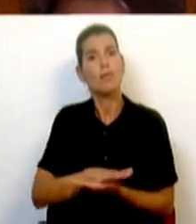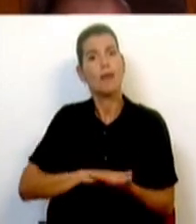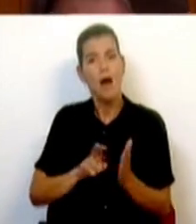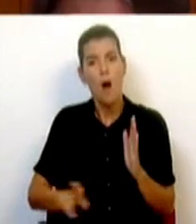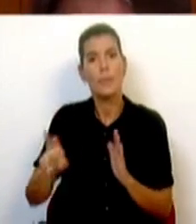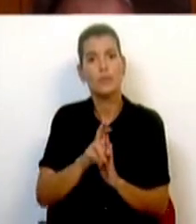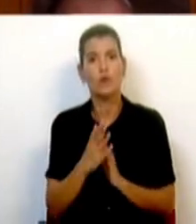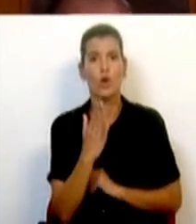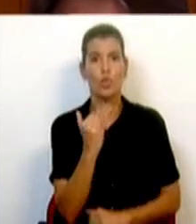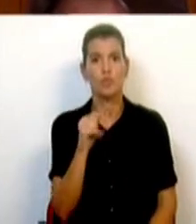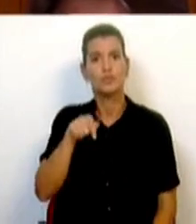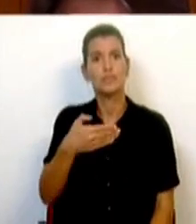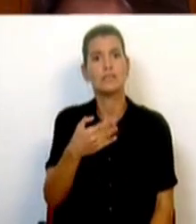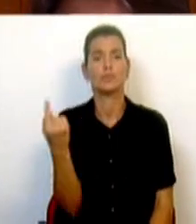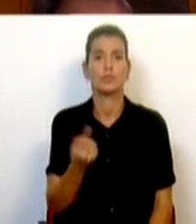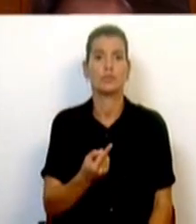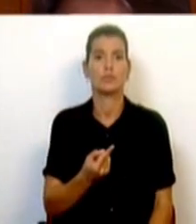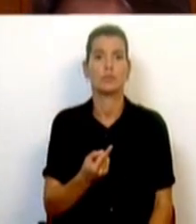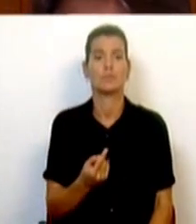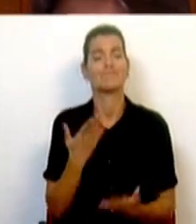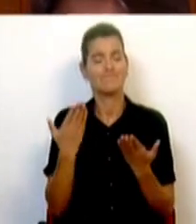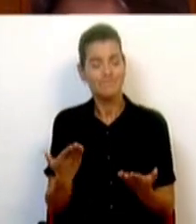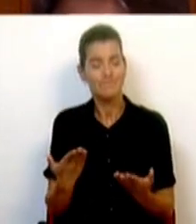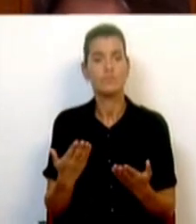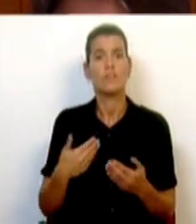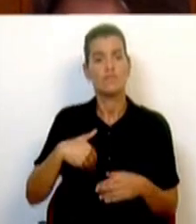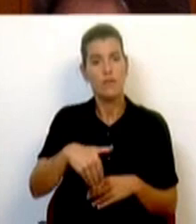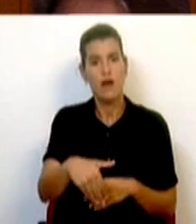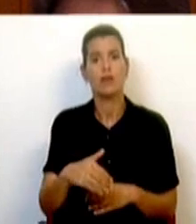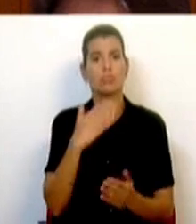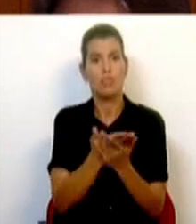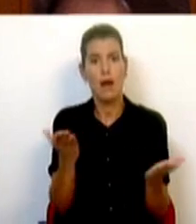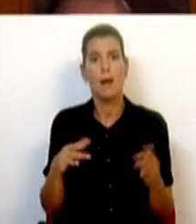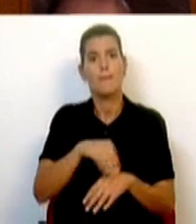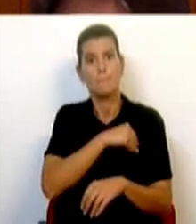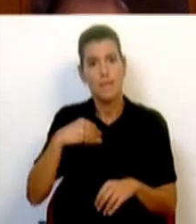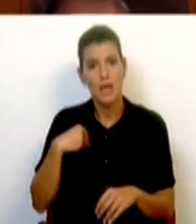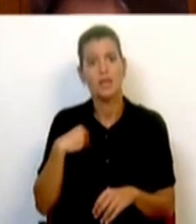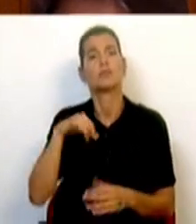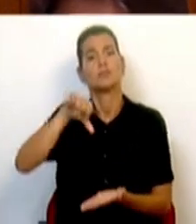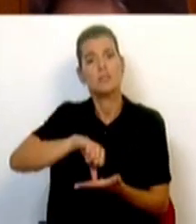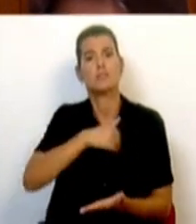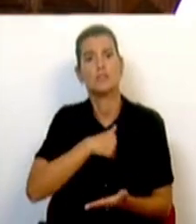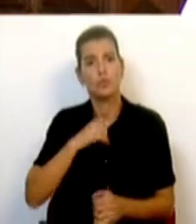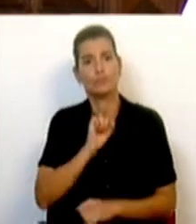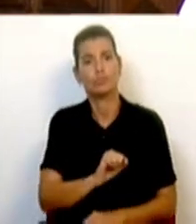de 12,7%. Isto é o que acontecerá aos médicos nos cuidados de saúde primários.